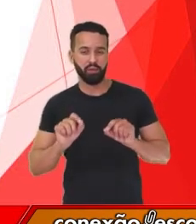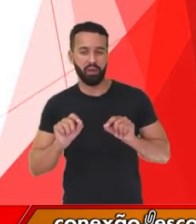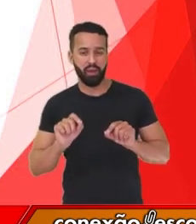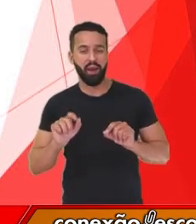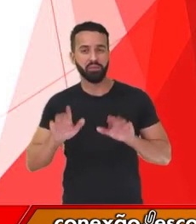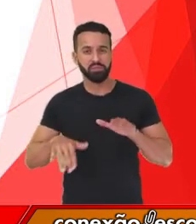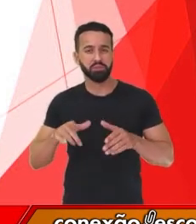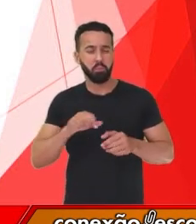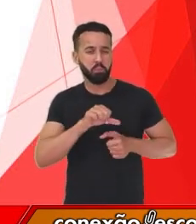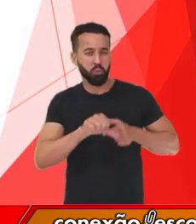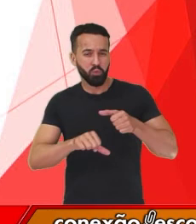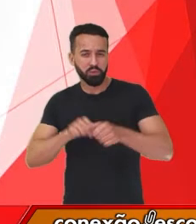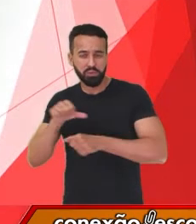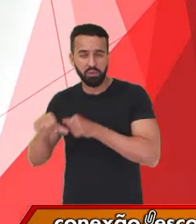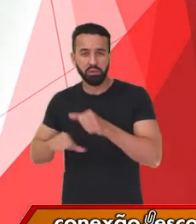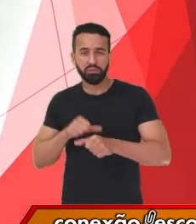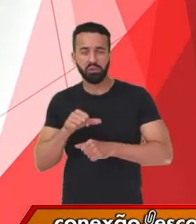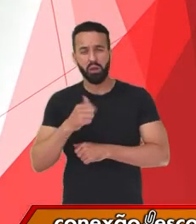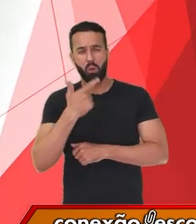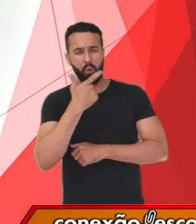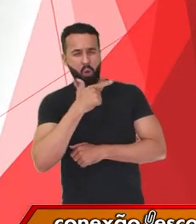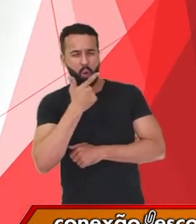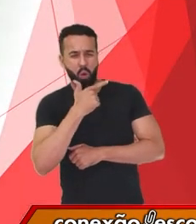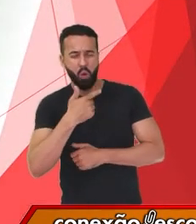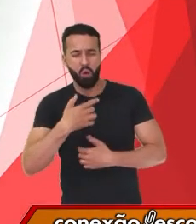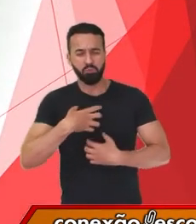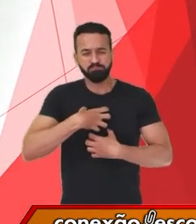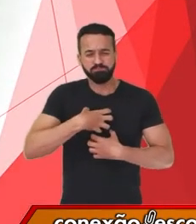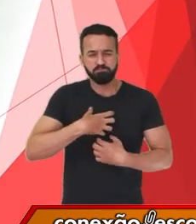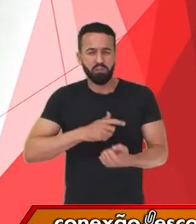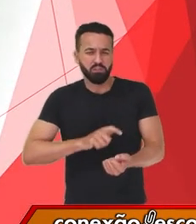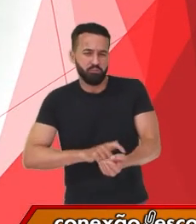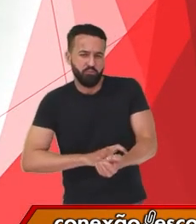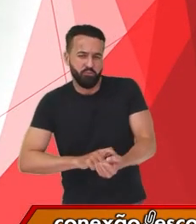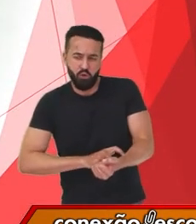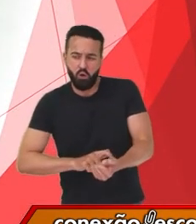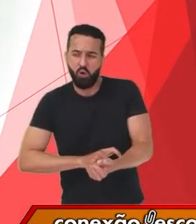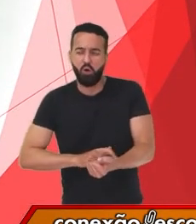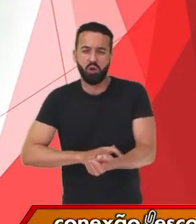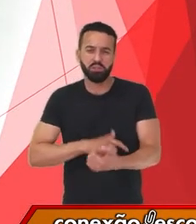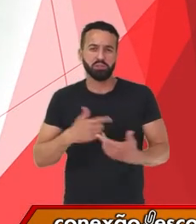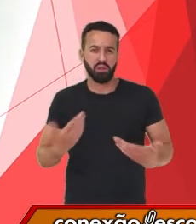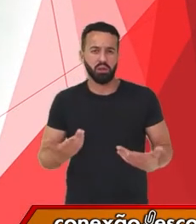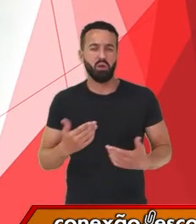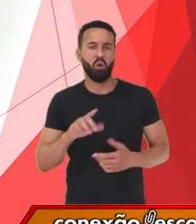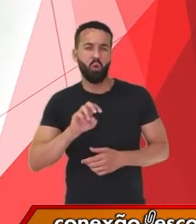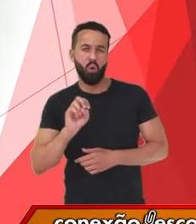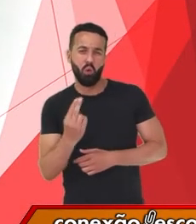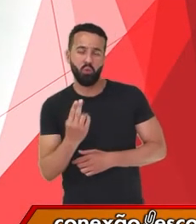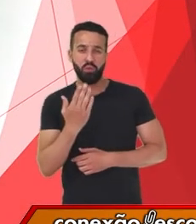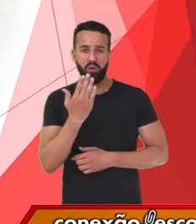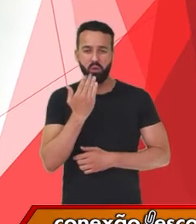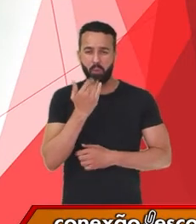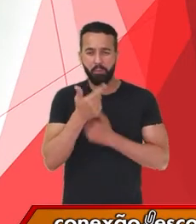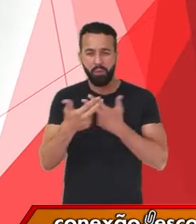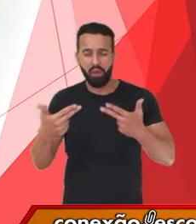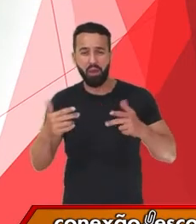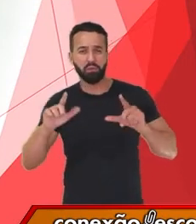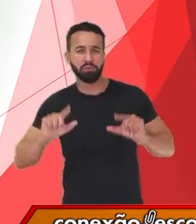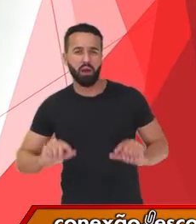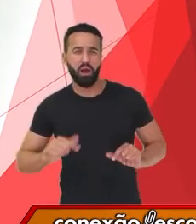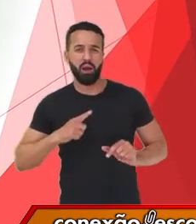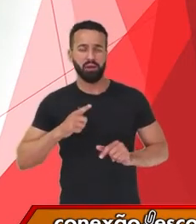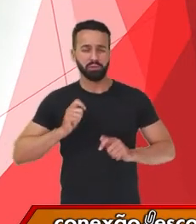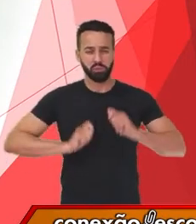relacionada a algumas alterações no humor e algumas vezes até relacionadas também ao ato de comer, ao se sentir mais